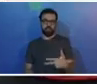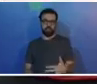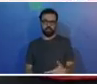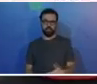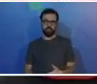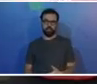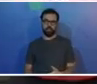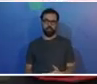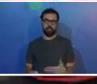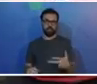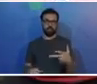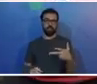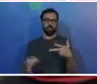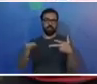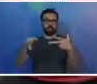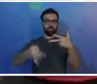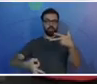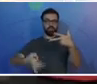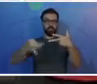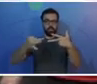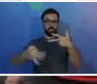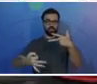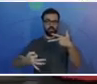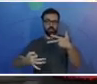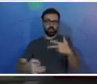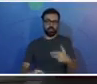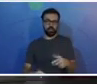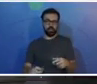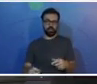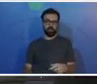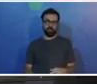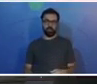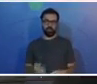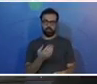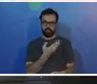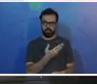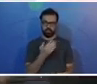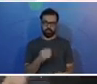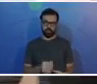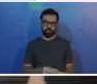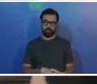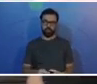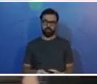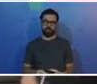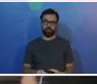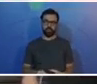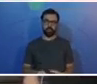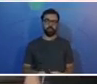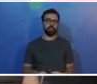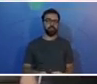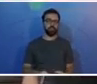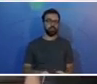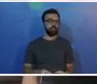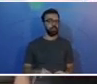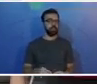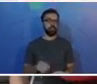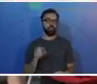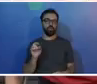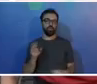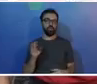Legislativo e agora o Judiciário. Poder Judiciário só tem no Estado, só